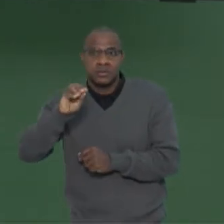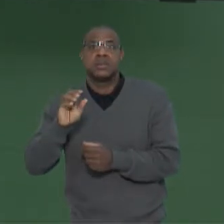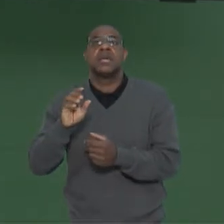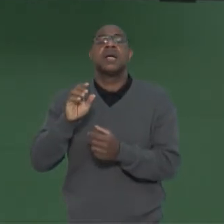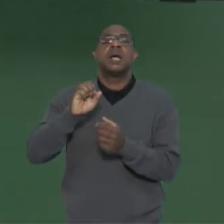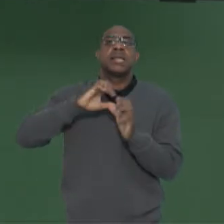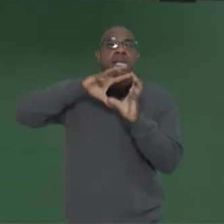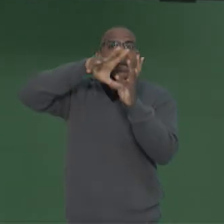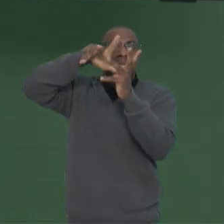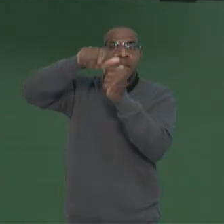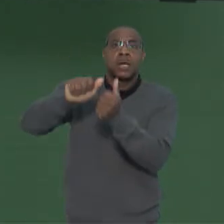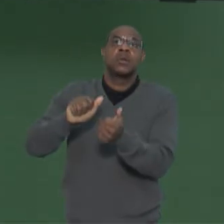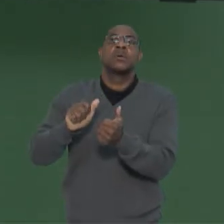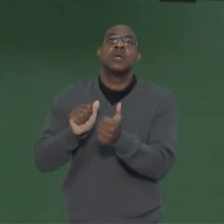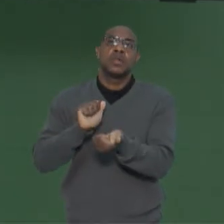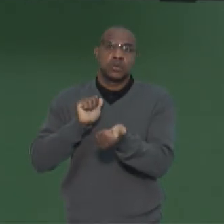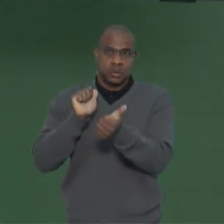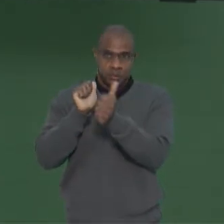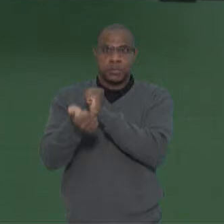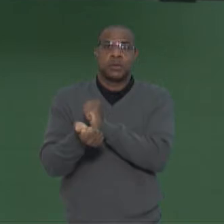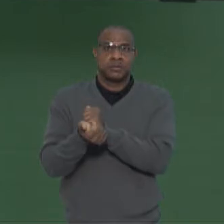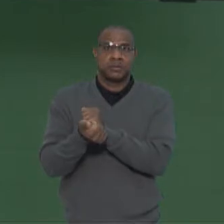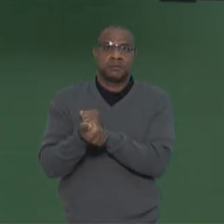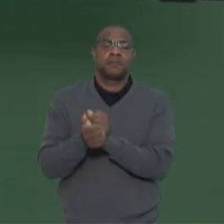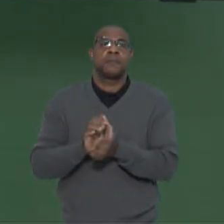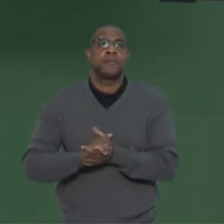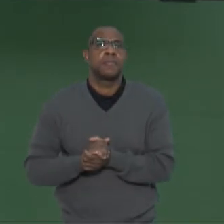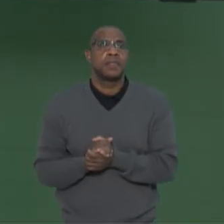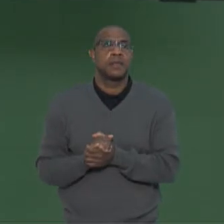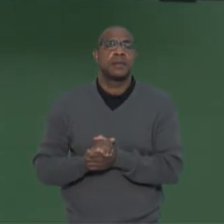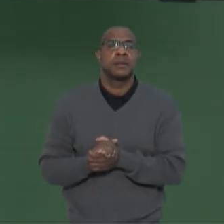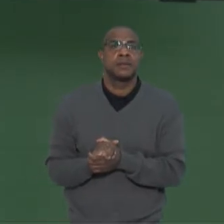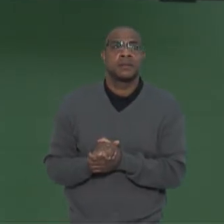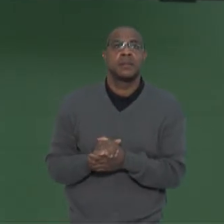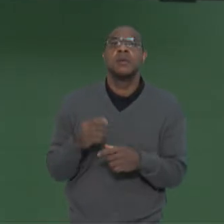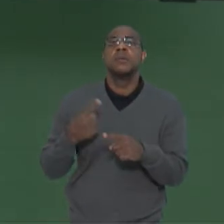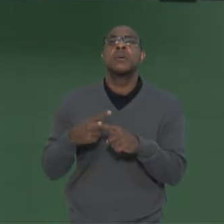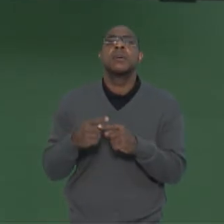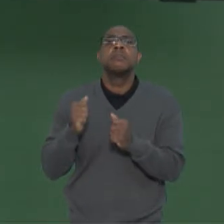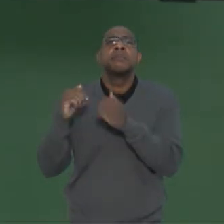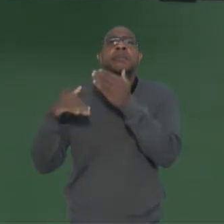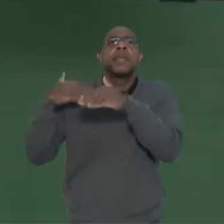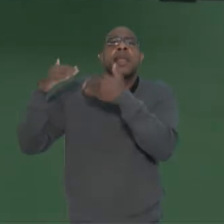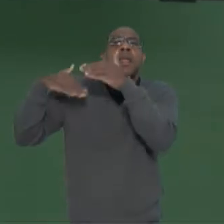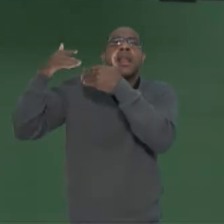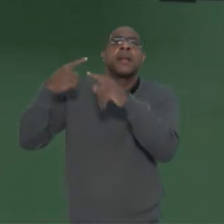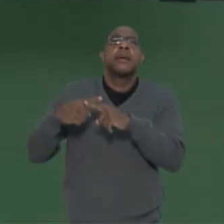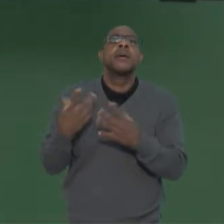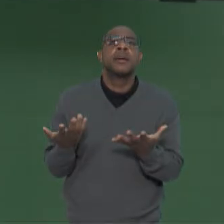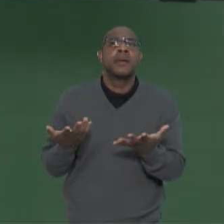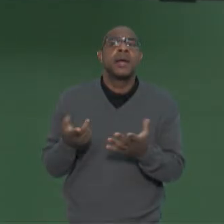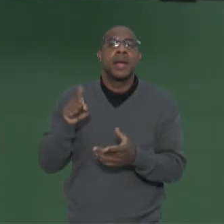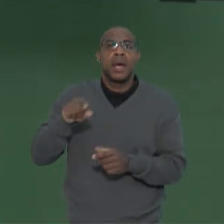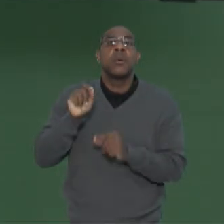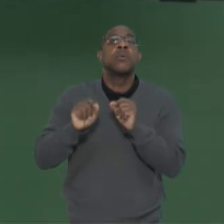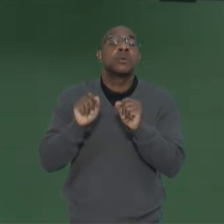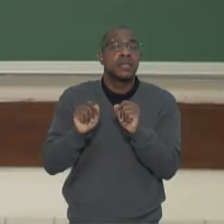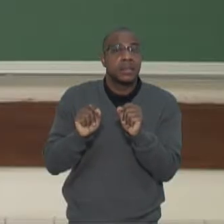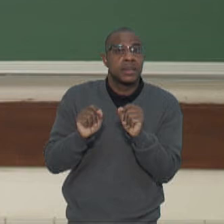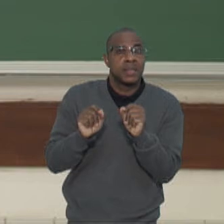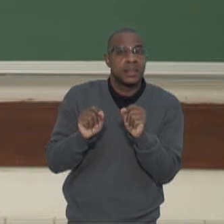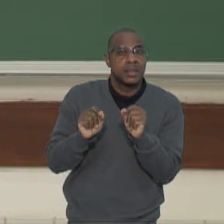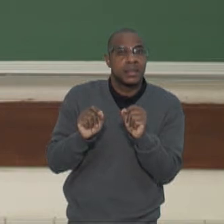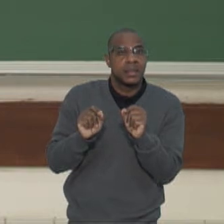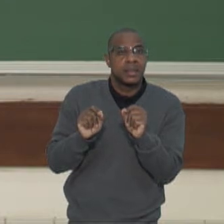Mas, professor, por que desenvolvimento em paz? Então, quando falo em desenvolvimento, é justamente essa questão